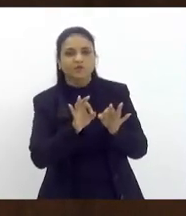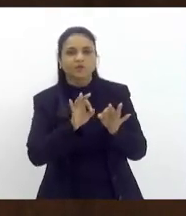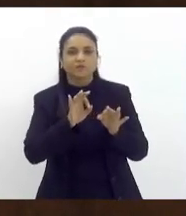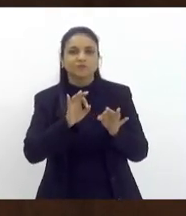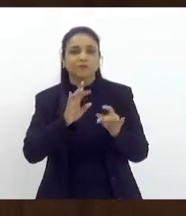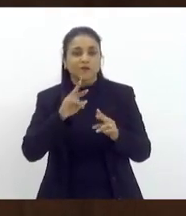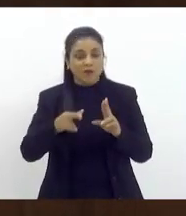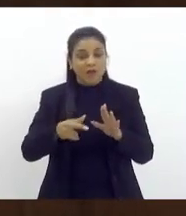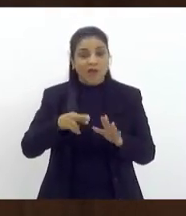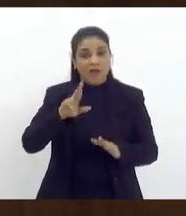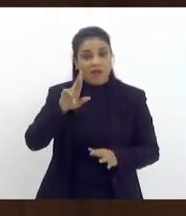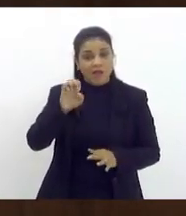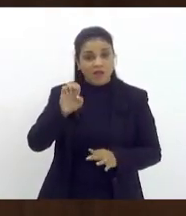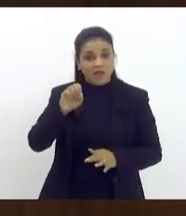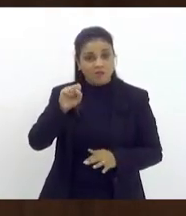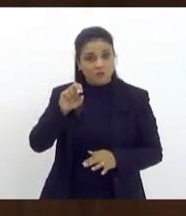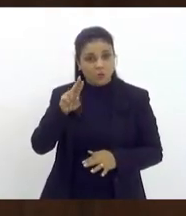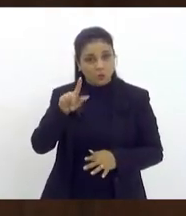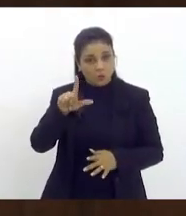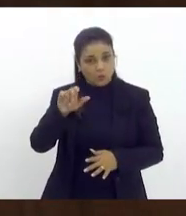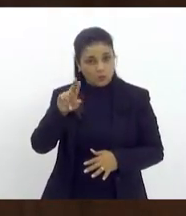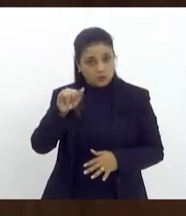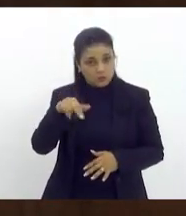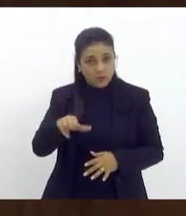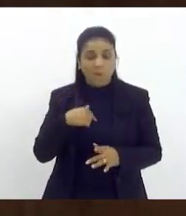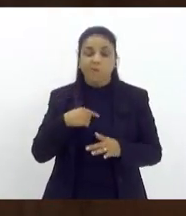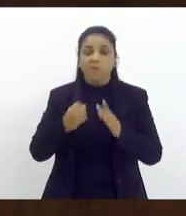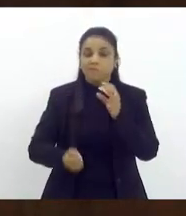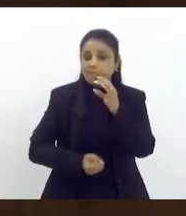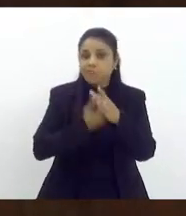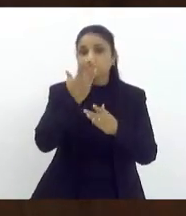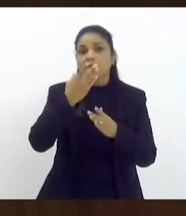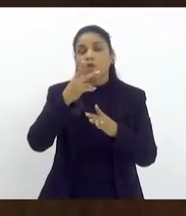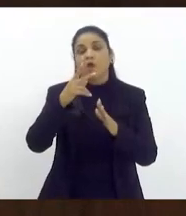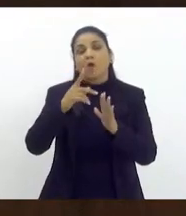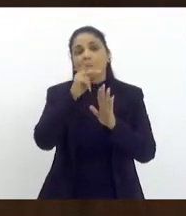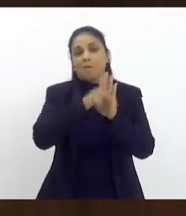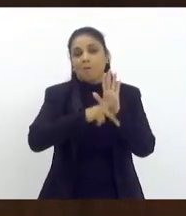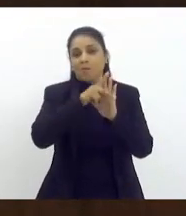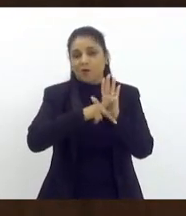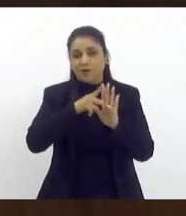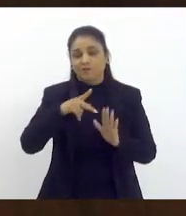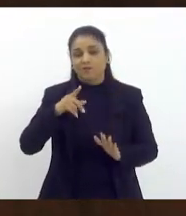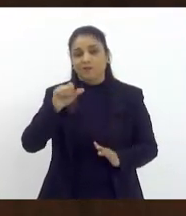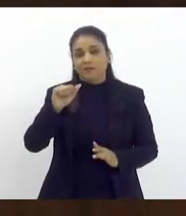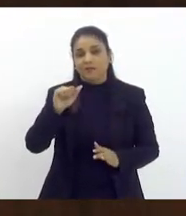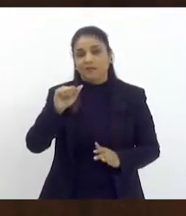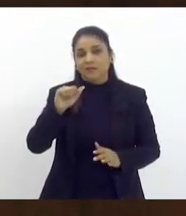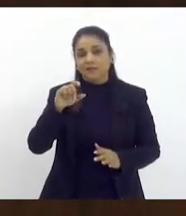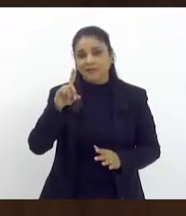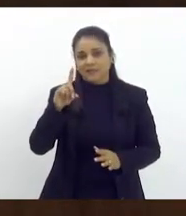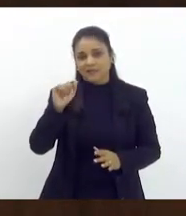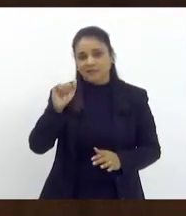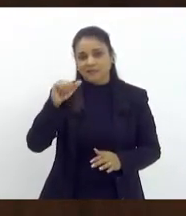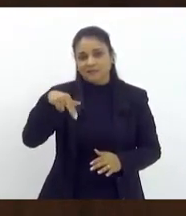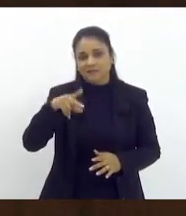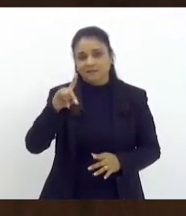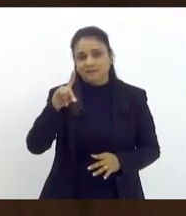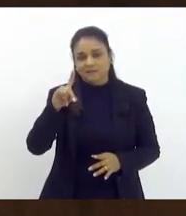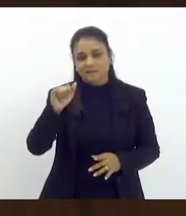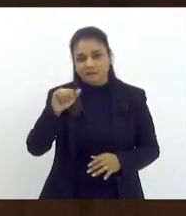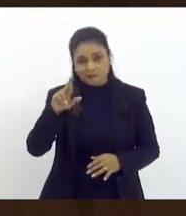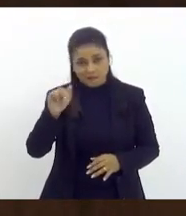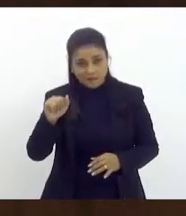hoje é muito muito utilizado na casa e a gente fica feliz porque as homenageadas também Ficam super feliz